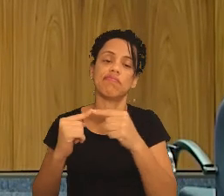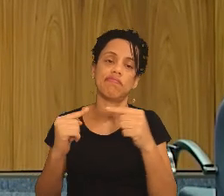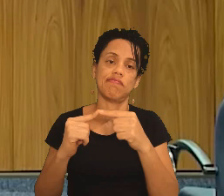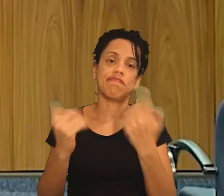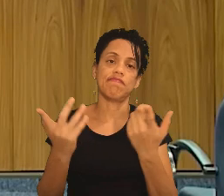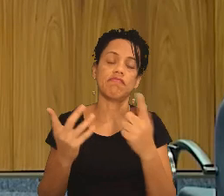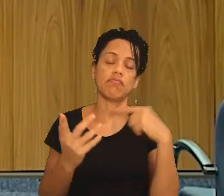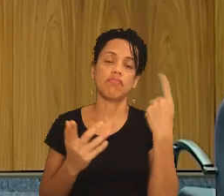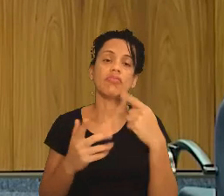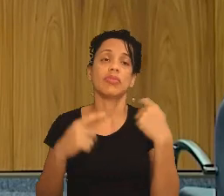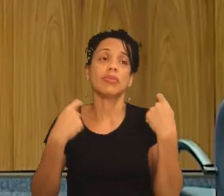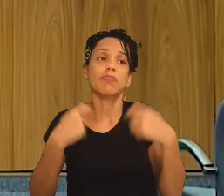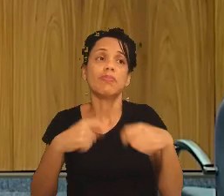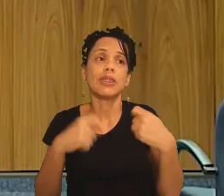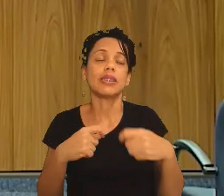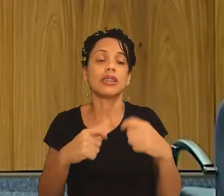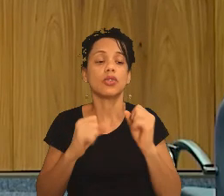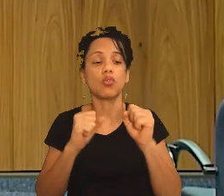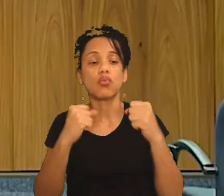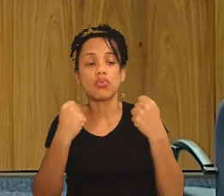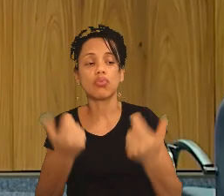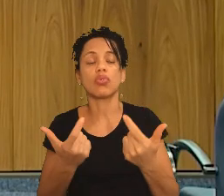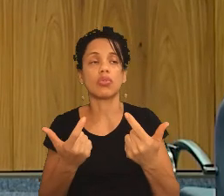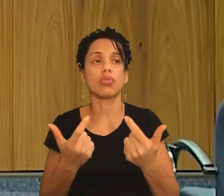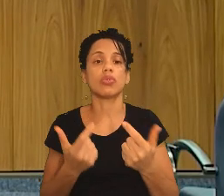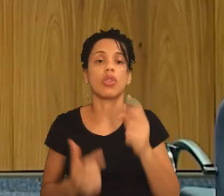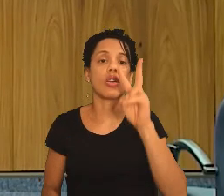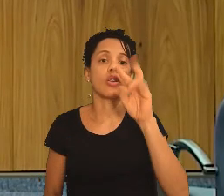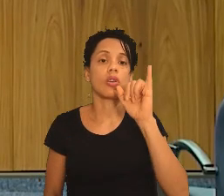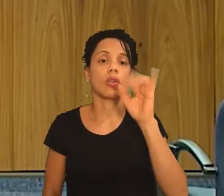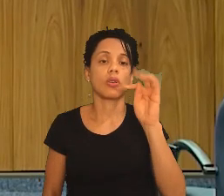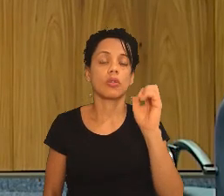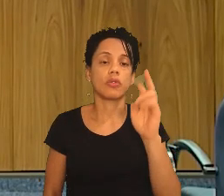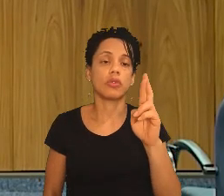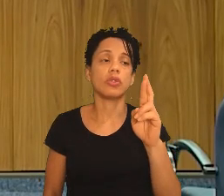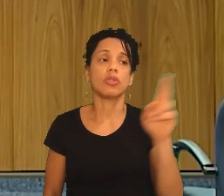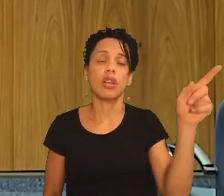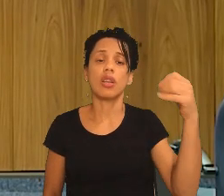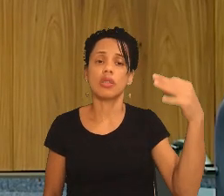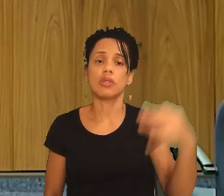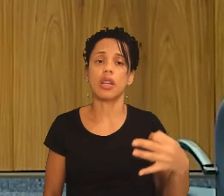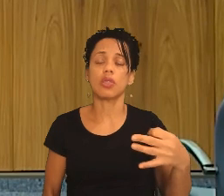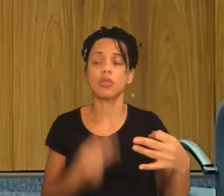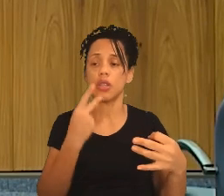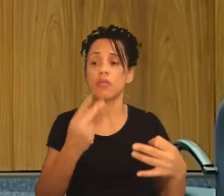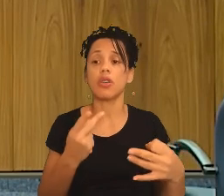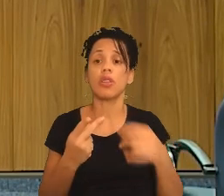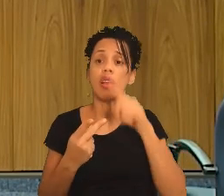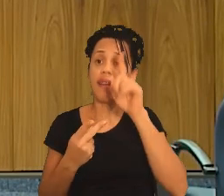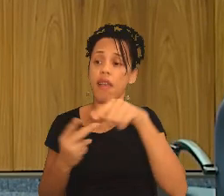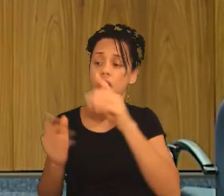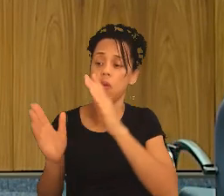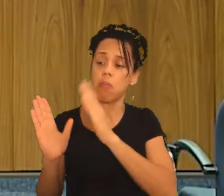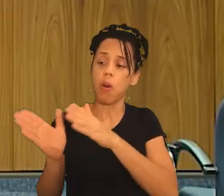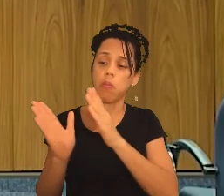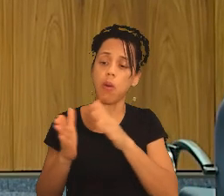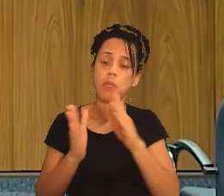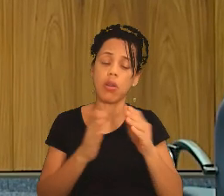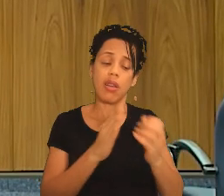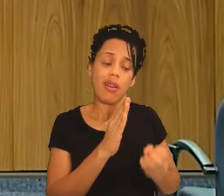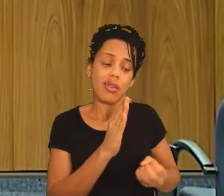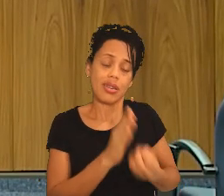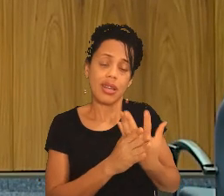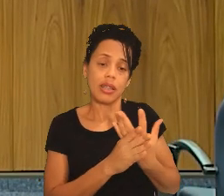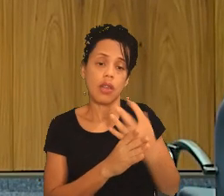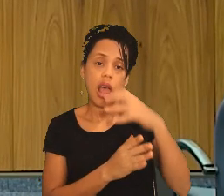em especial para o Ministério Público, mas dialogando também com o Judiciário, como isso acho que repercute no nosso trabalho e